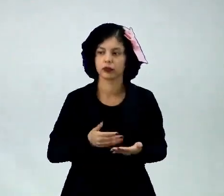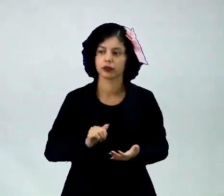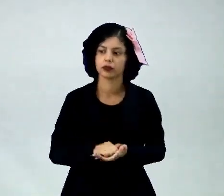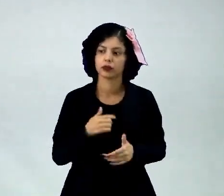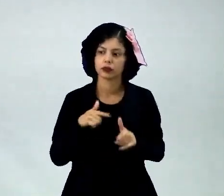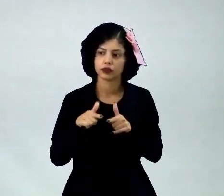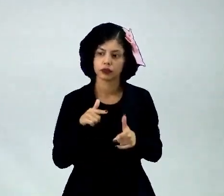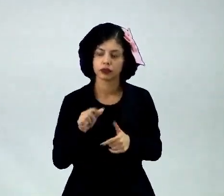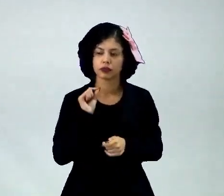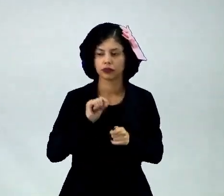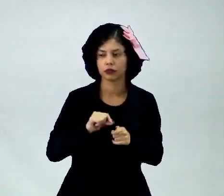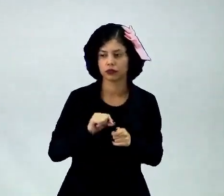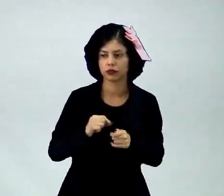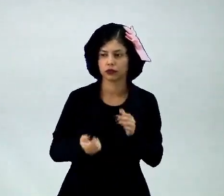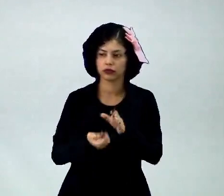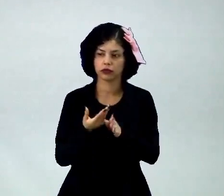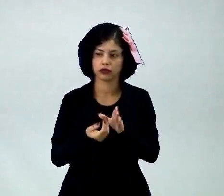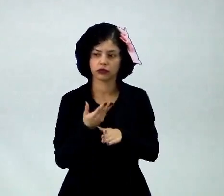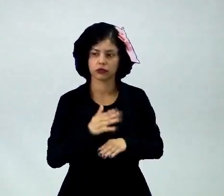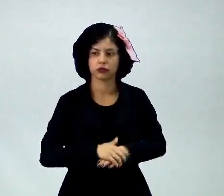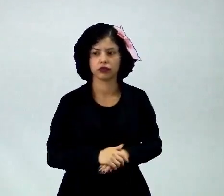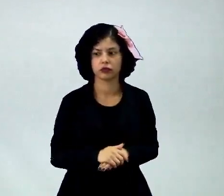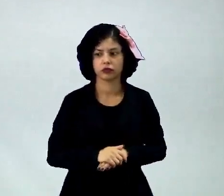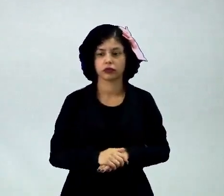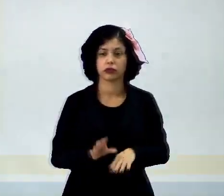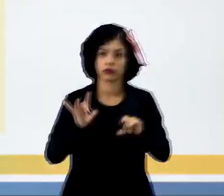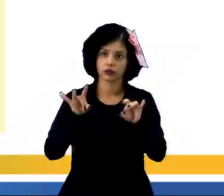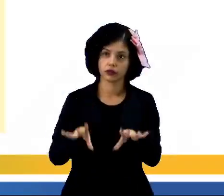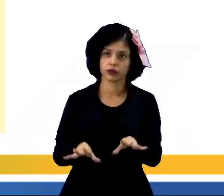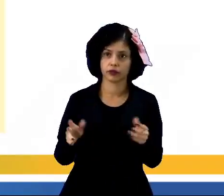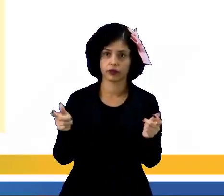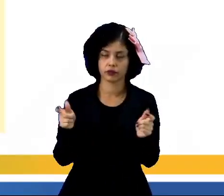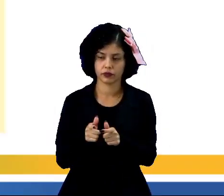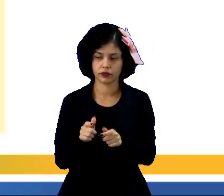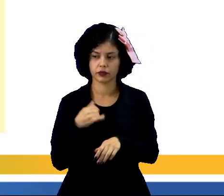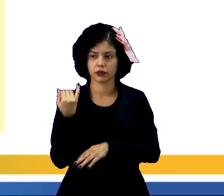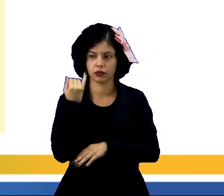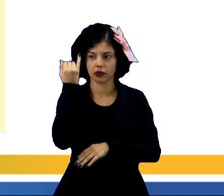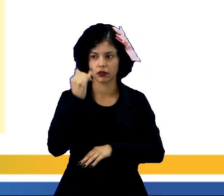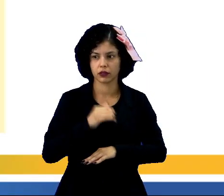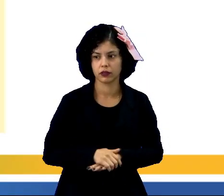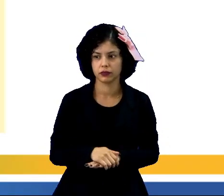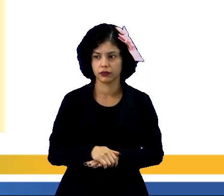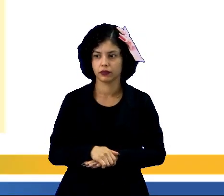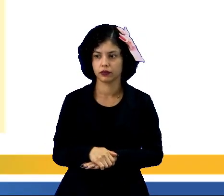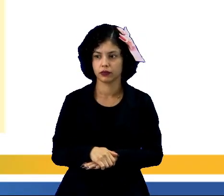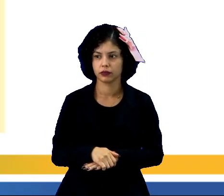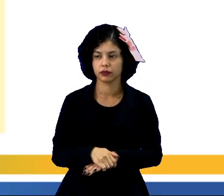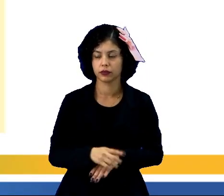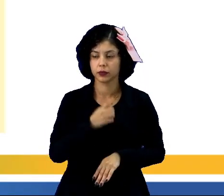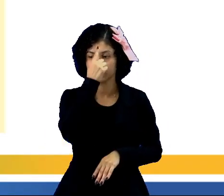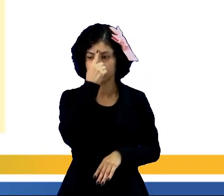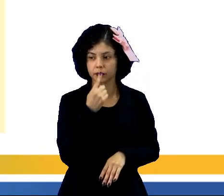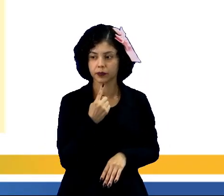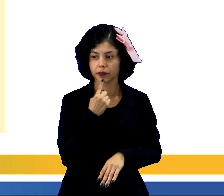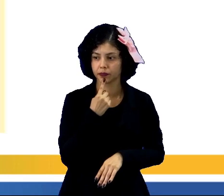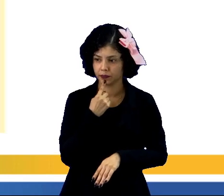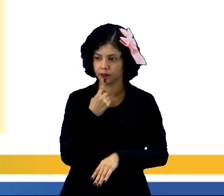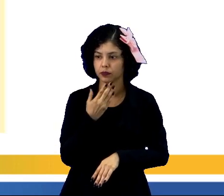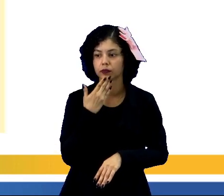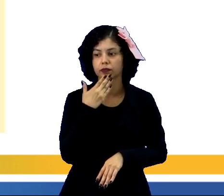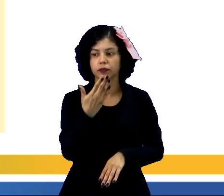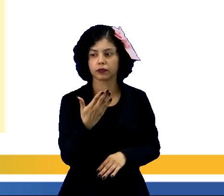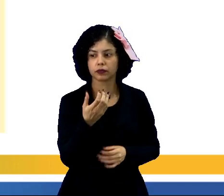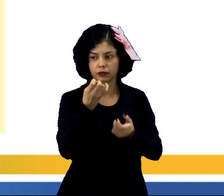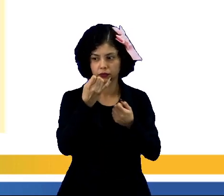muito trabalho para ele fazer essa produção. E por último, e não menos importante, nós temos aí a figura, e pede